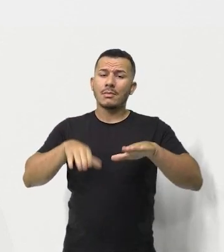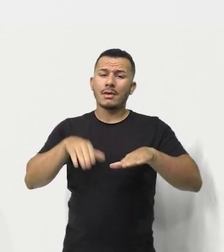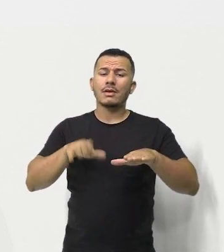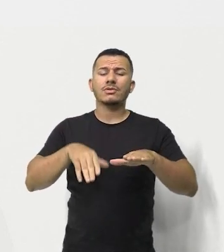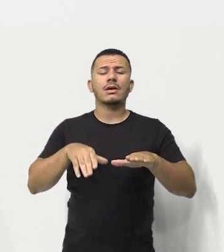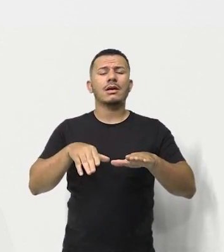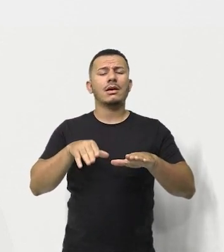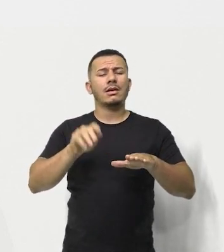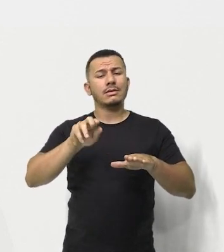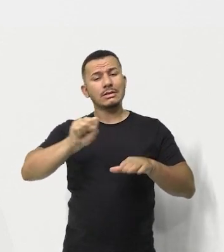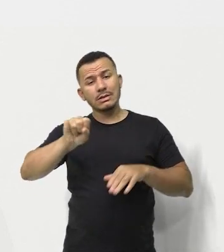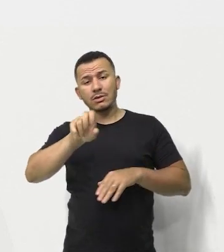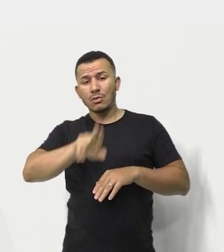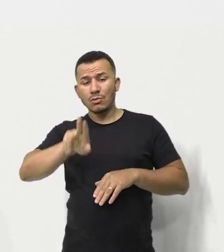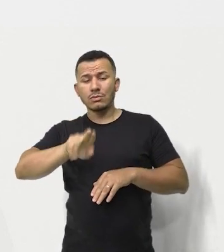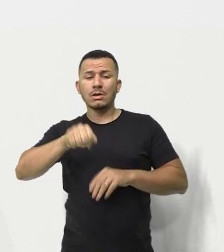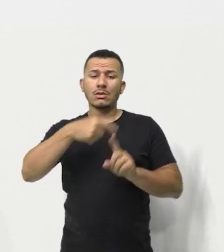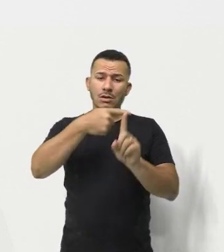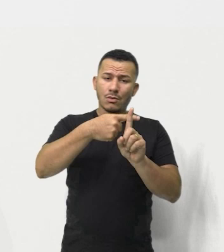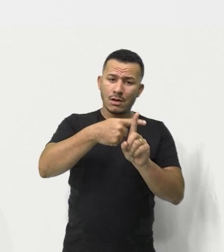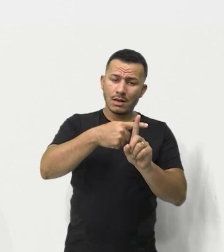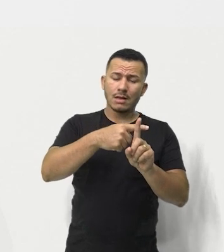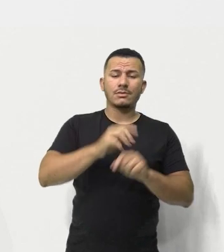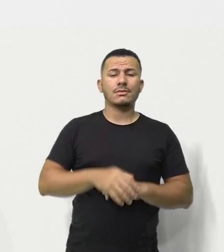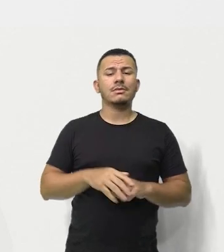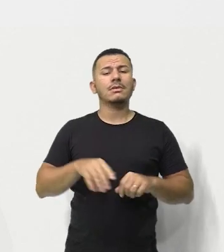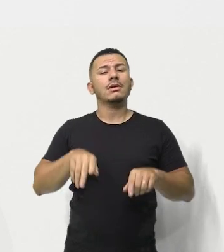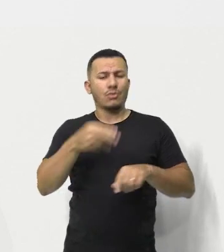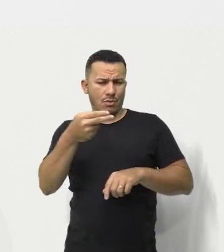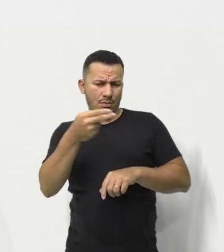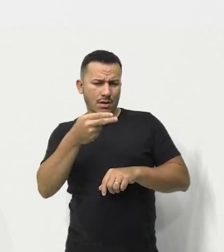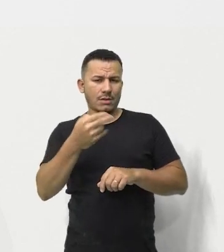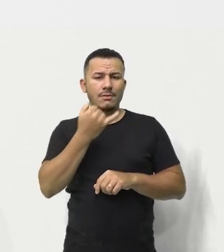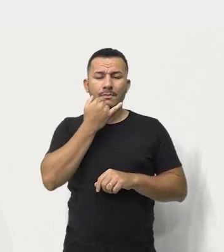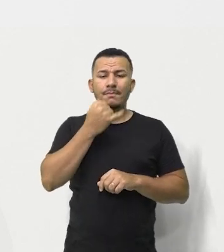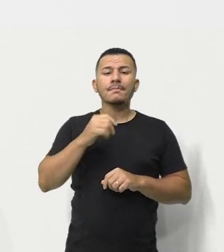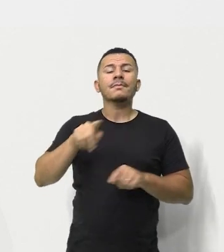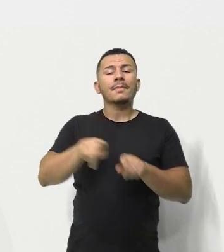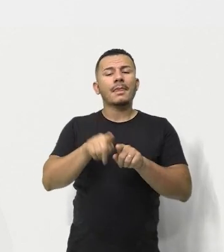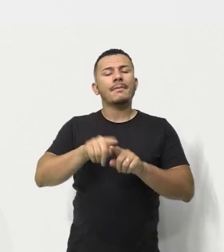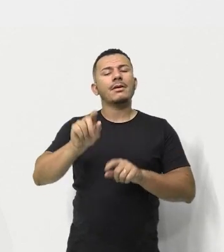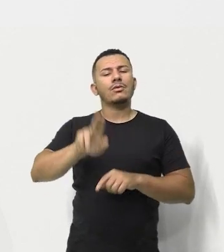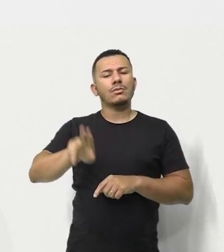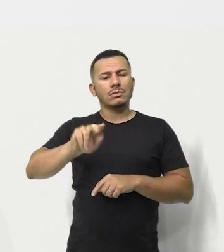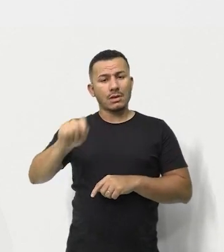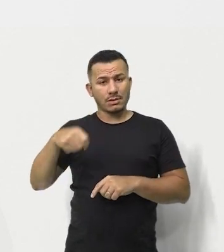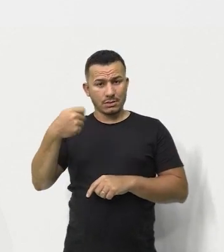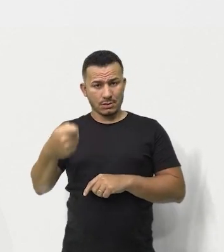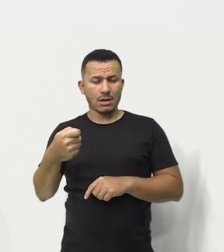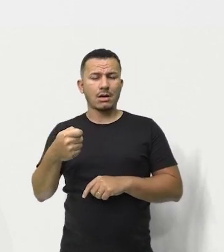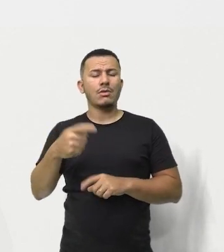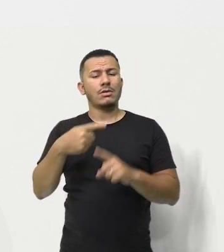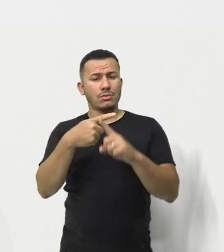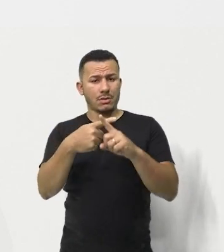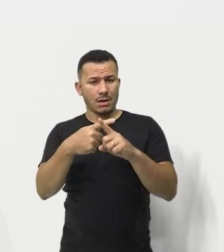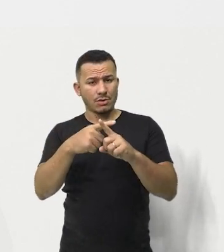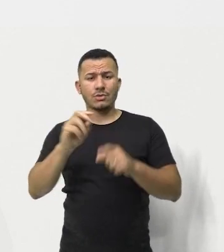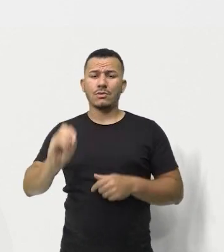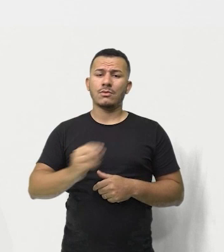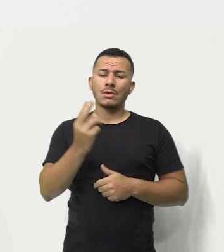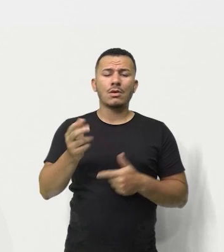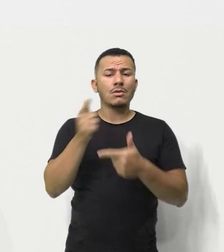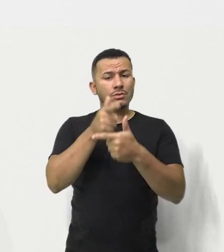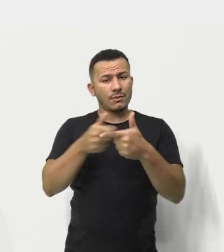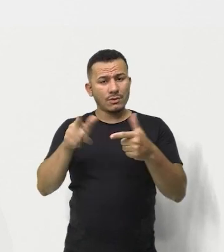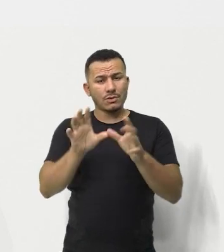da igualdade. E o multiplicativo, em que multiplicamos ou dividimos ambos os membros